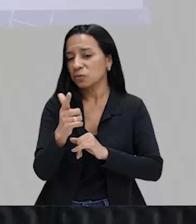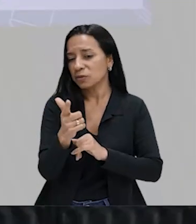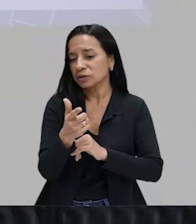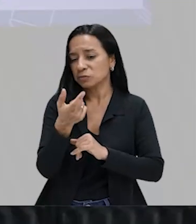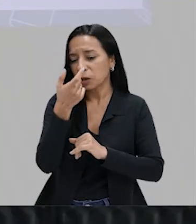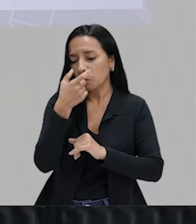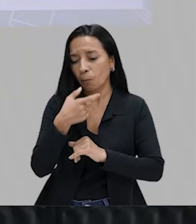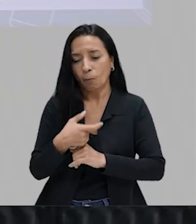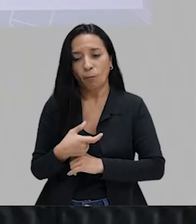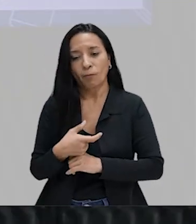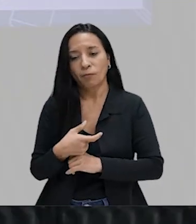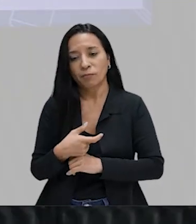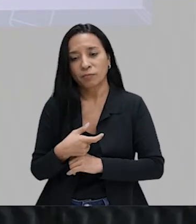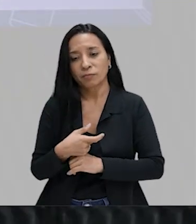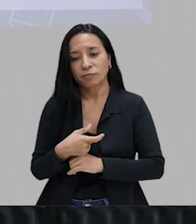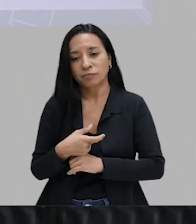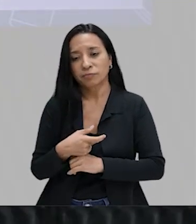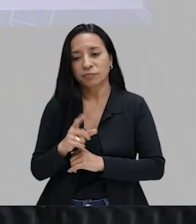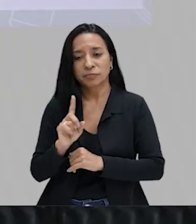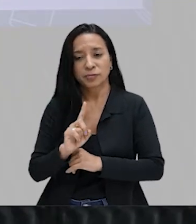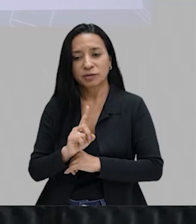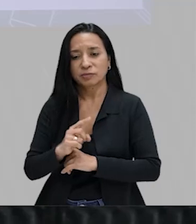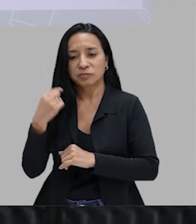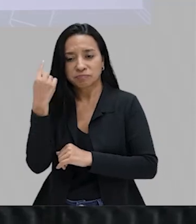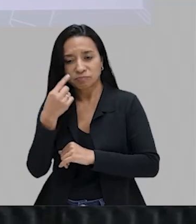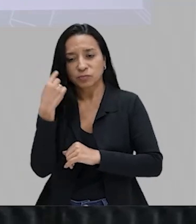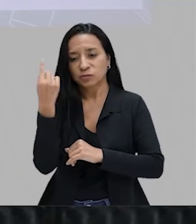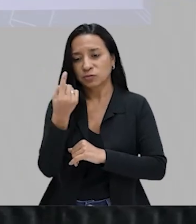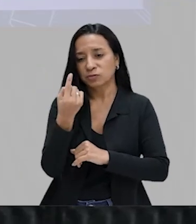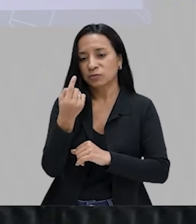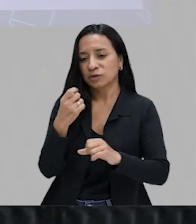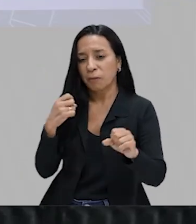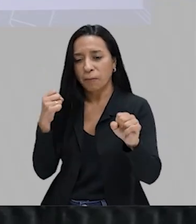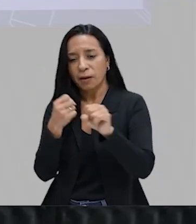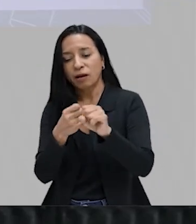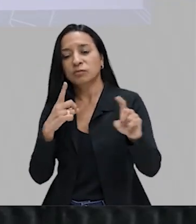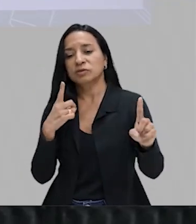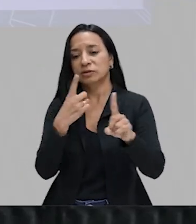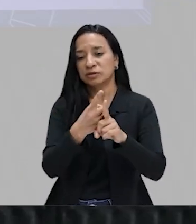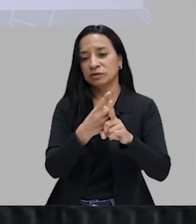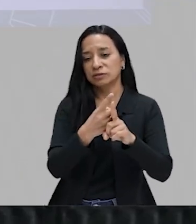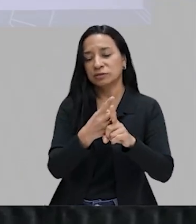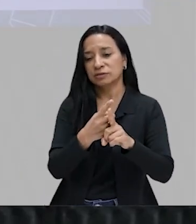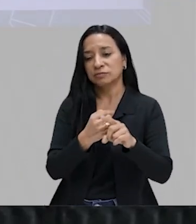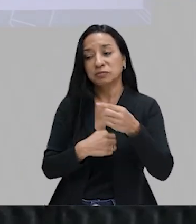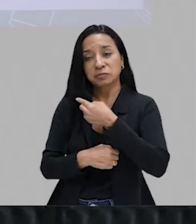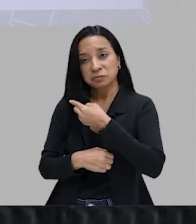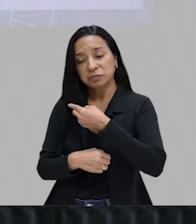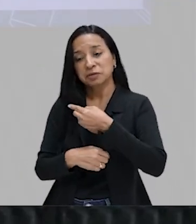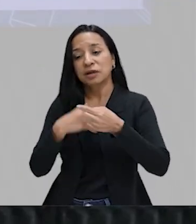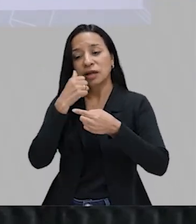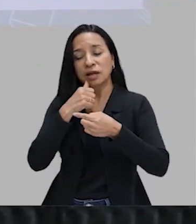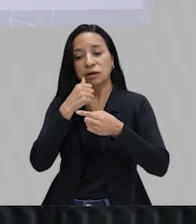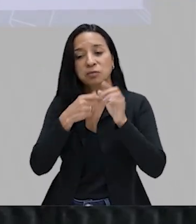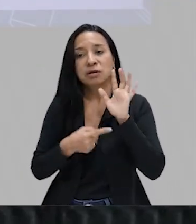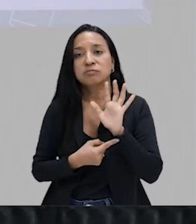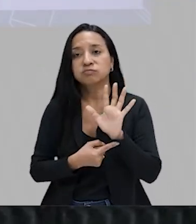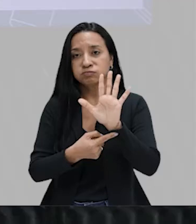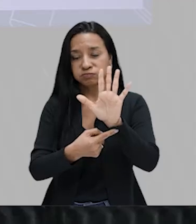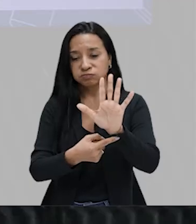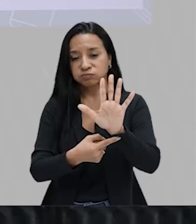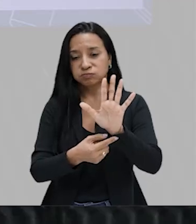no Maranhão. Não te faz de doida que pau te acha. Aquela pequena é amostrada. Amostrada seria aí um adjetivo